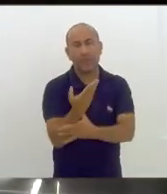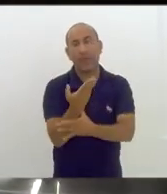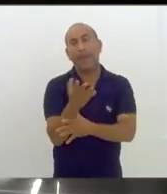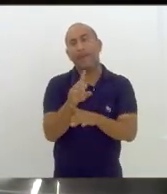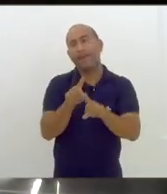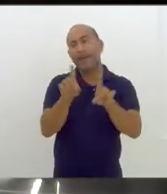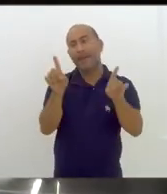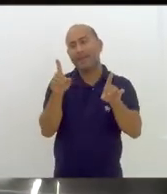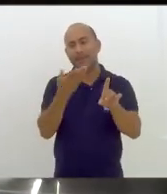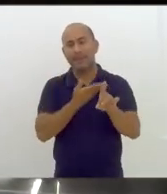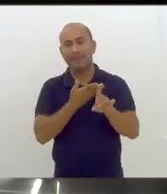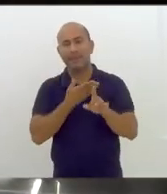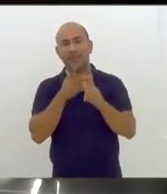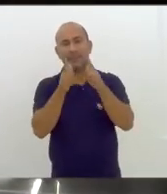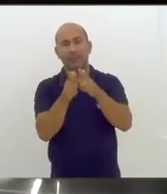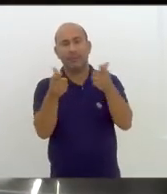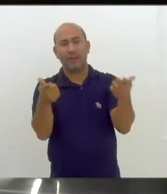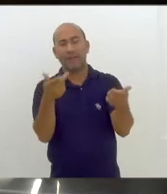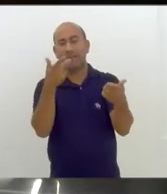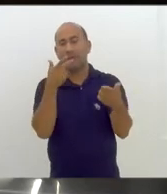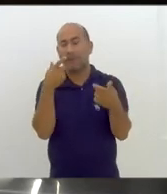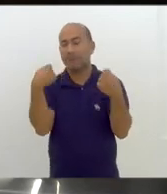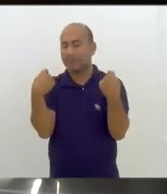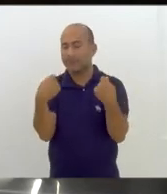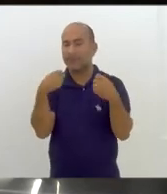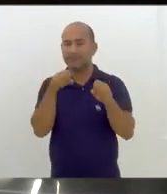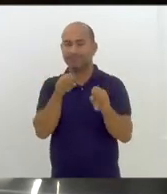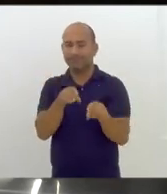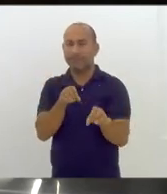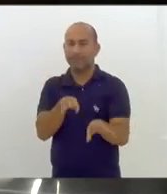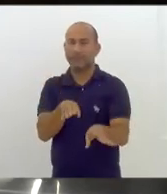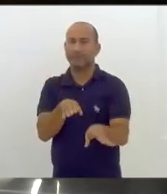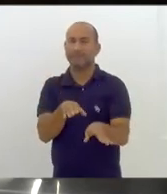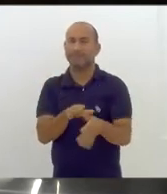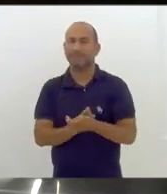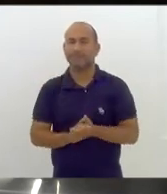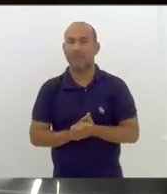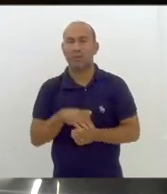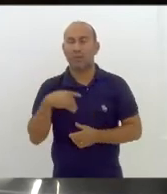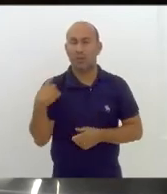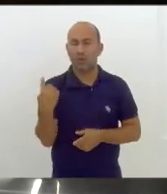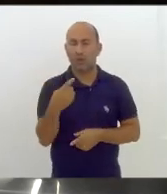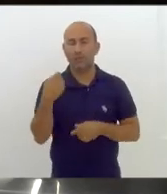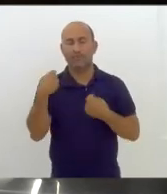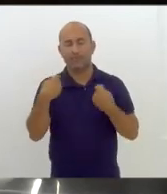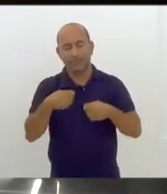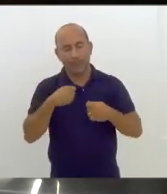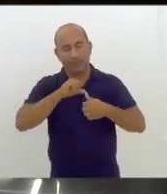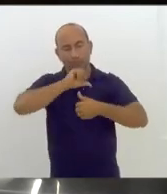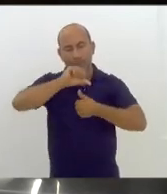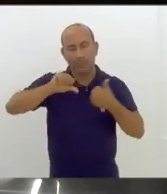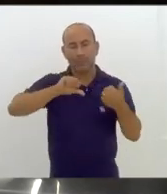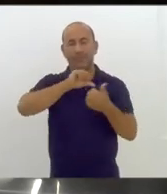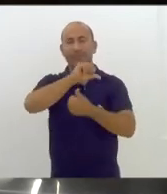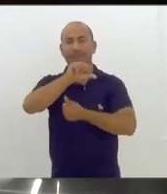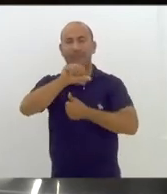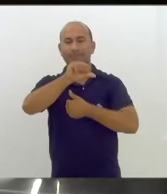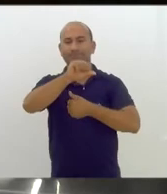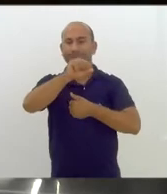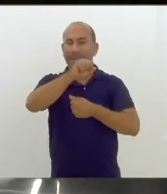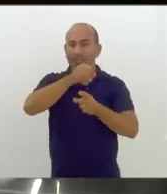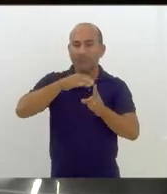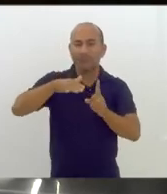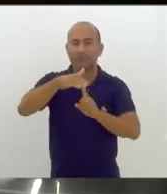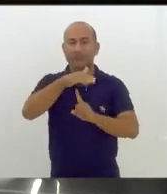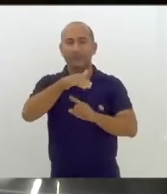jornalista, é uma questão de educação mesmo. Nós precisamos mudar o chip da sociedade